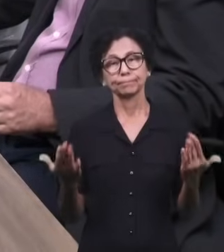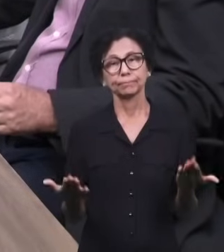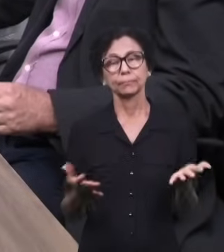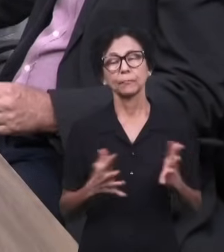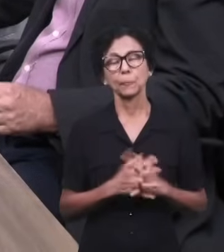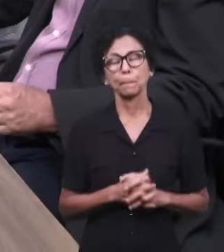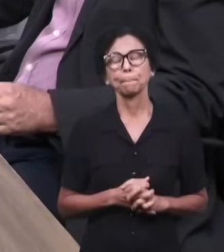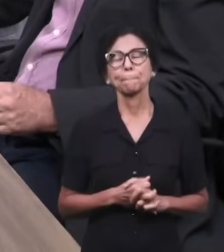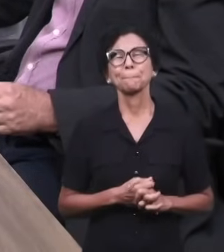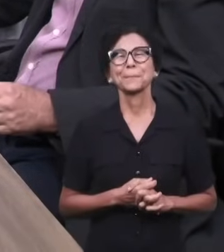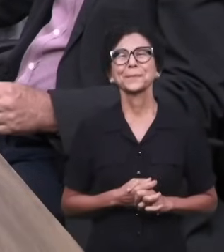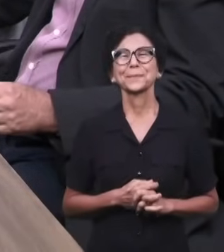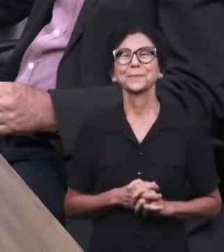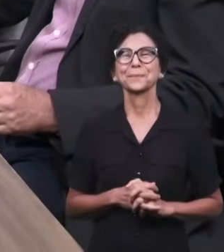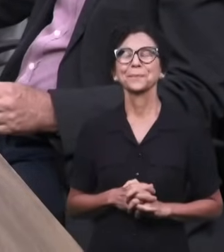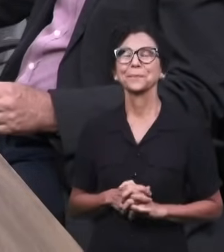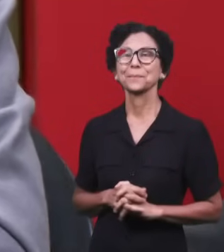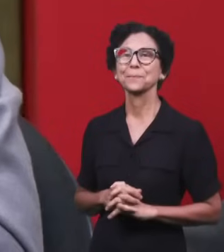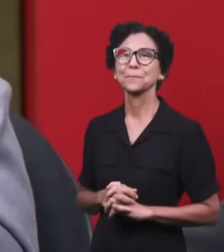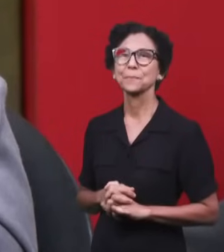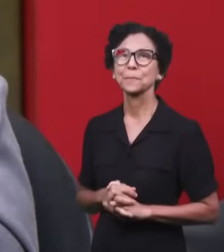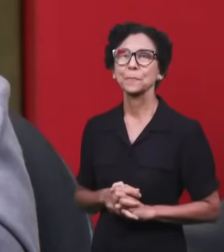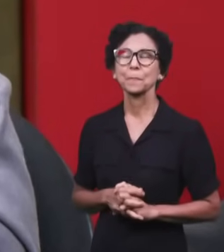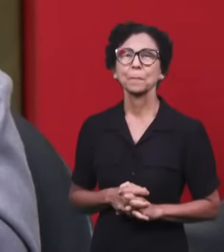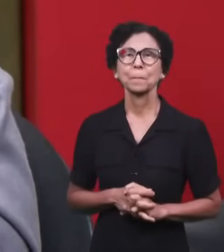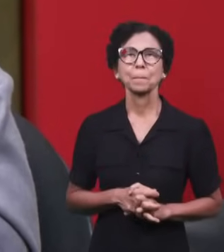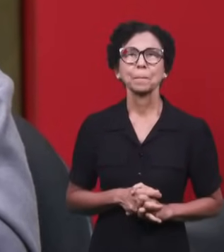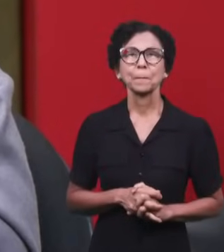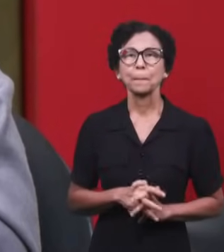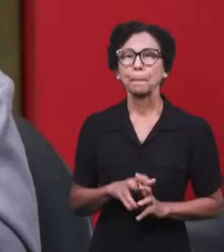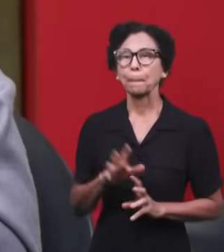coisa antes, mas nós temos um próximo episódio